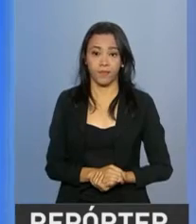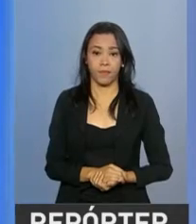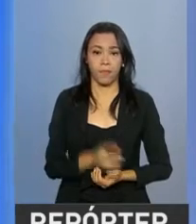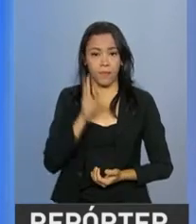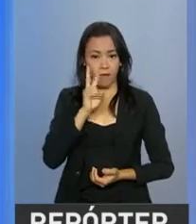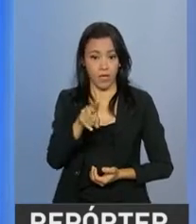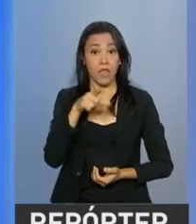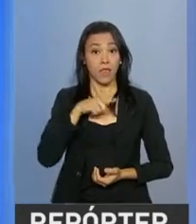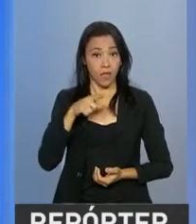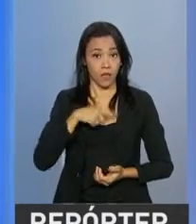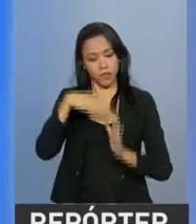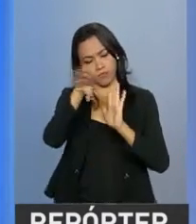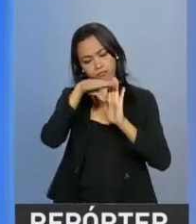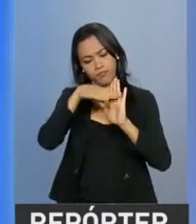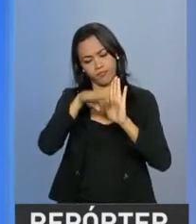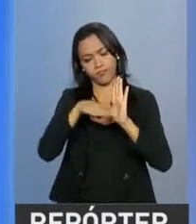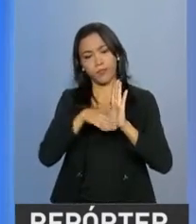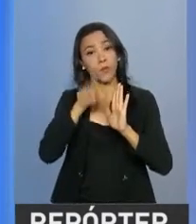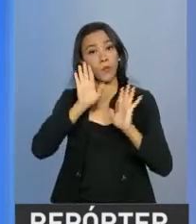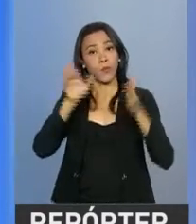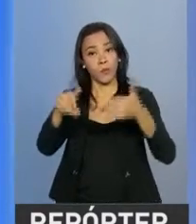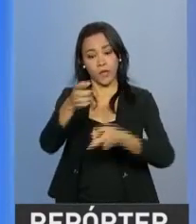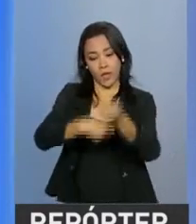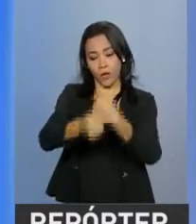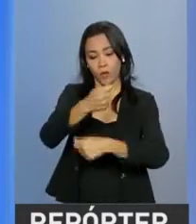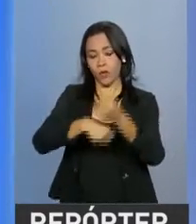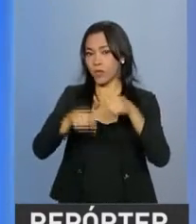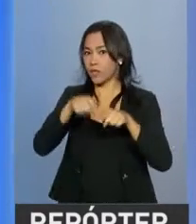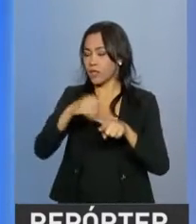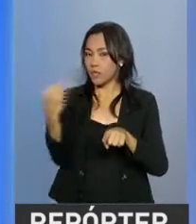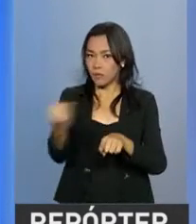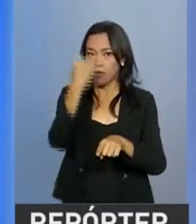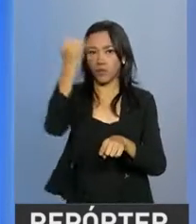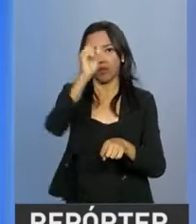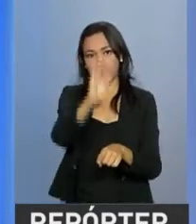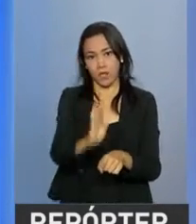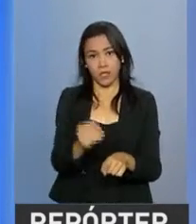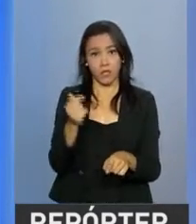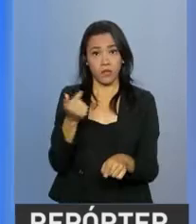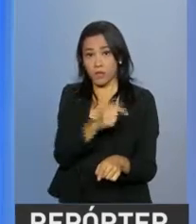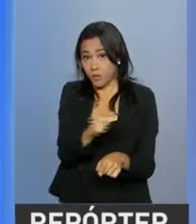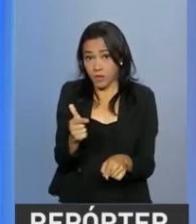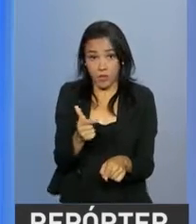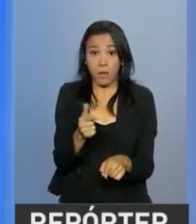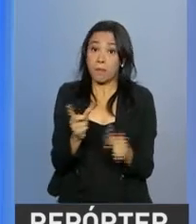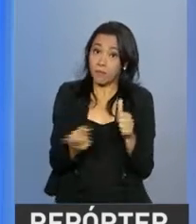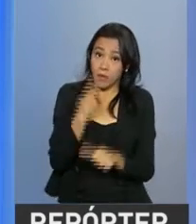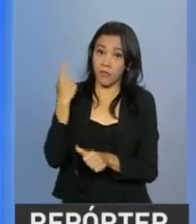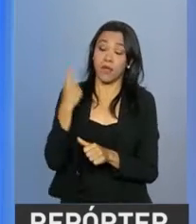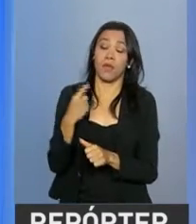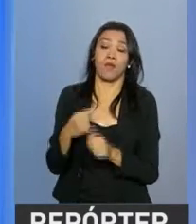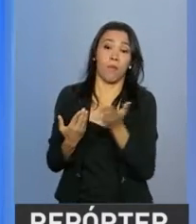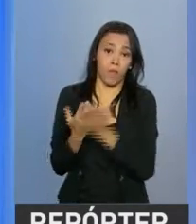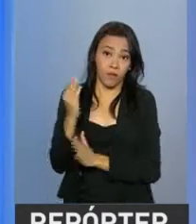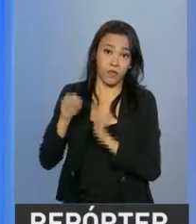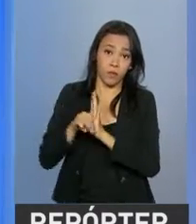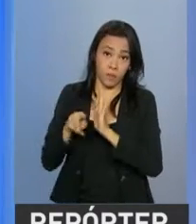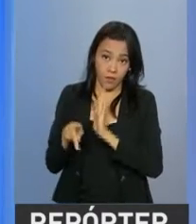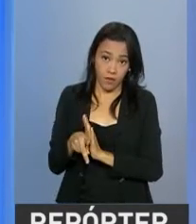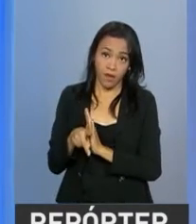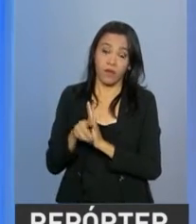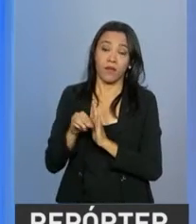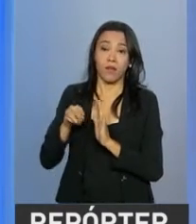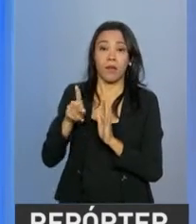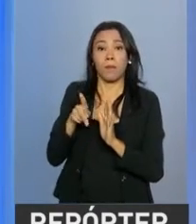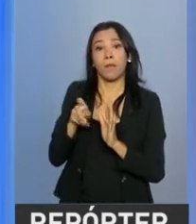Nós temos uma agenda econômica que é fundamental para o Brasil. Sem a aprovação primeiro da PEC do teto de gastos, depois do debate